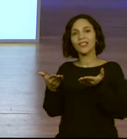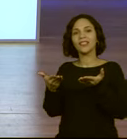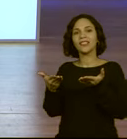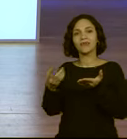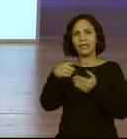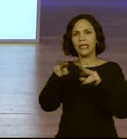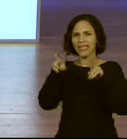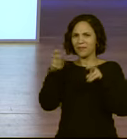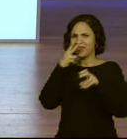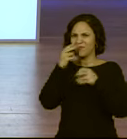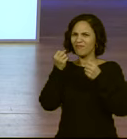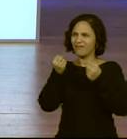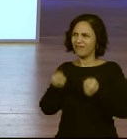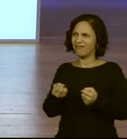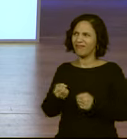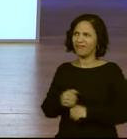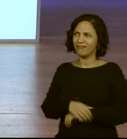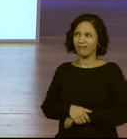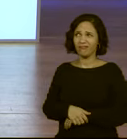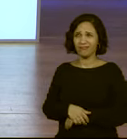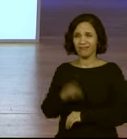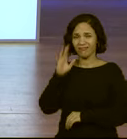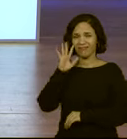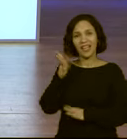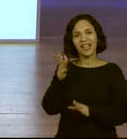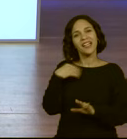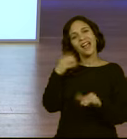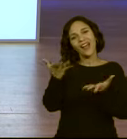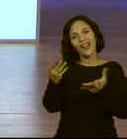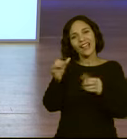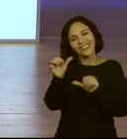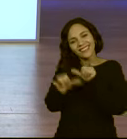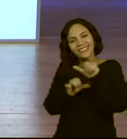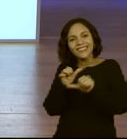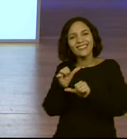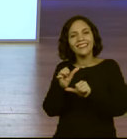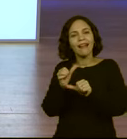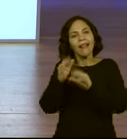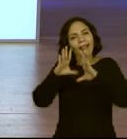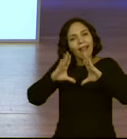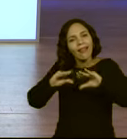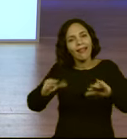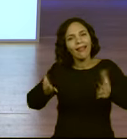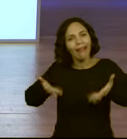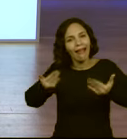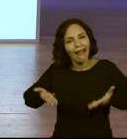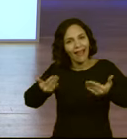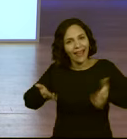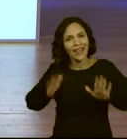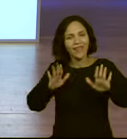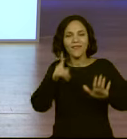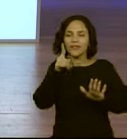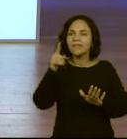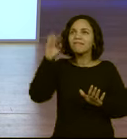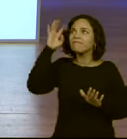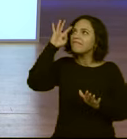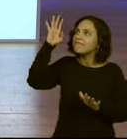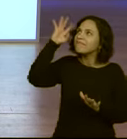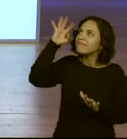ver se assunto é meio pesado né então para deixar ele um pouquinho mais leve para você pensar e